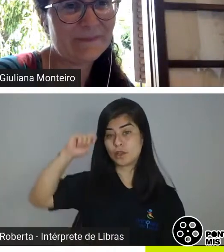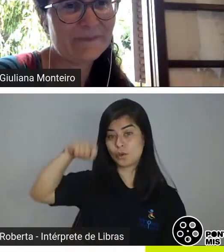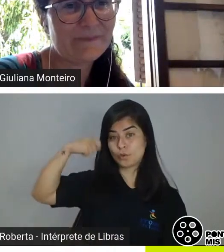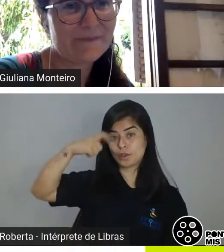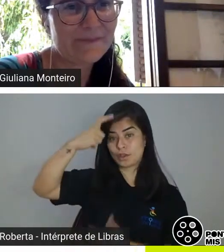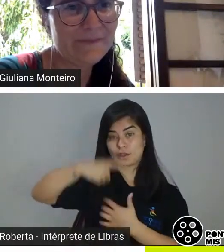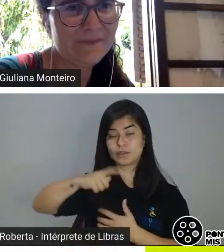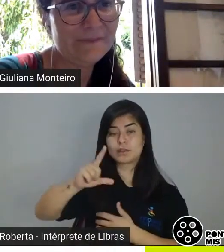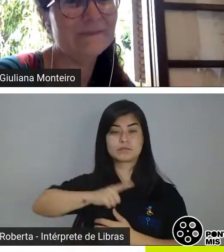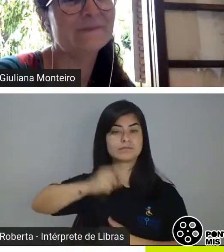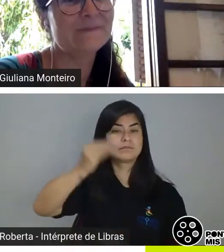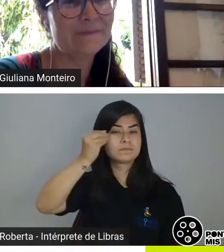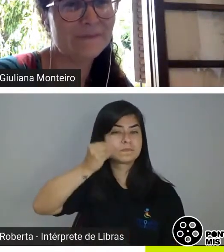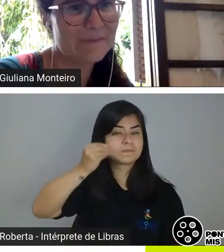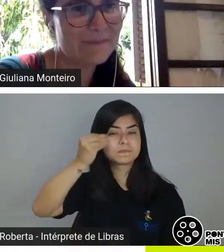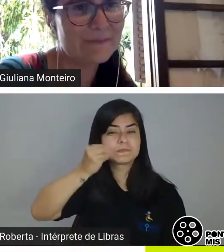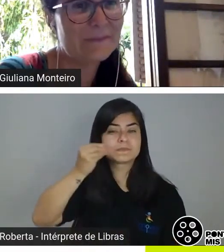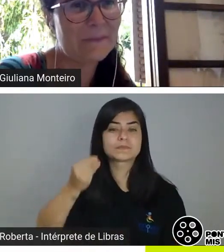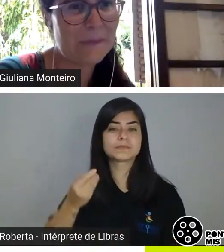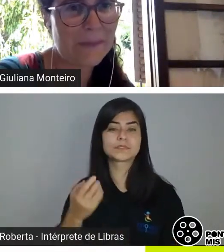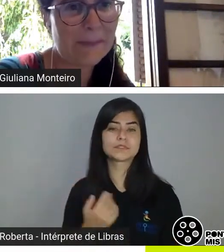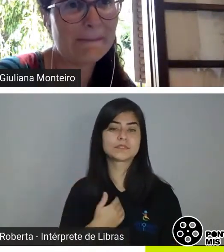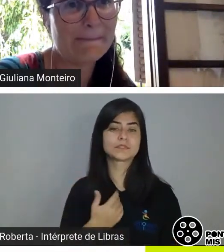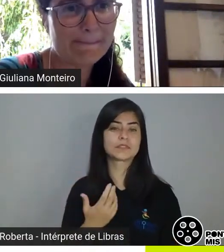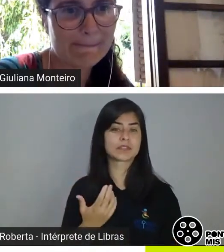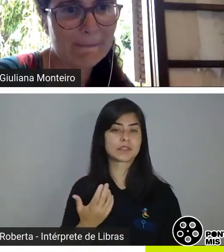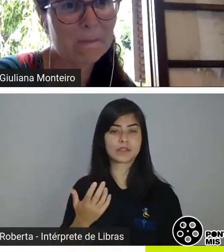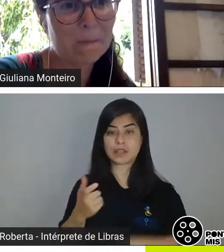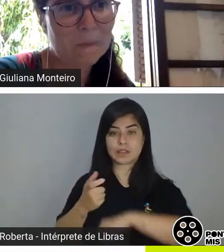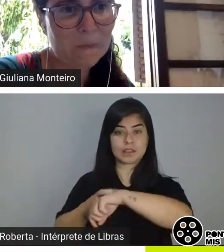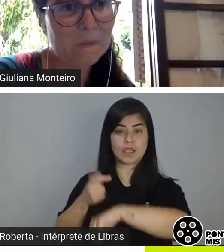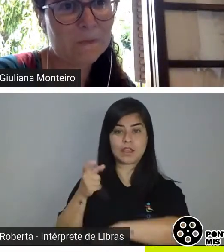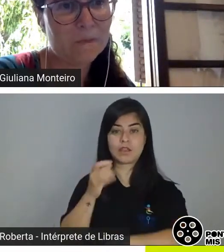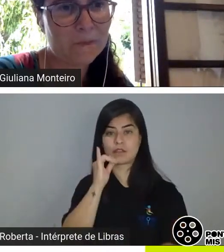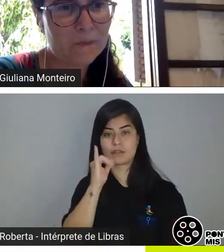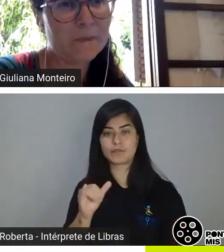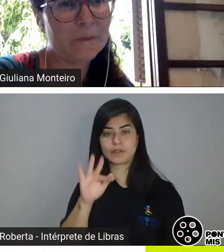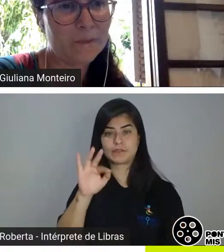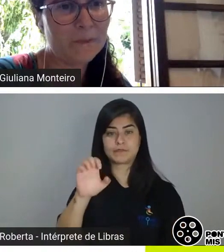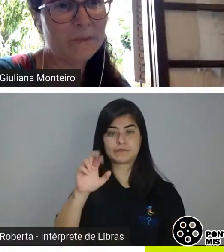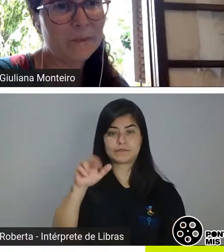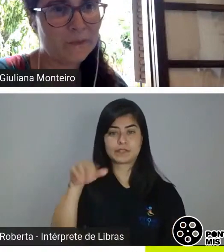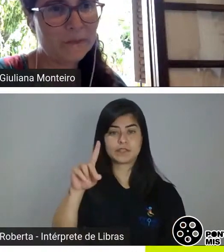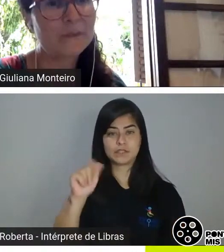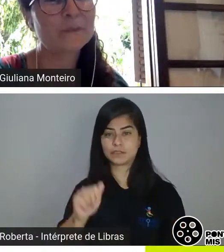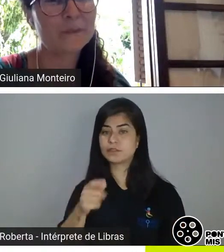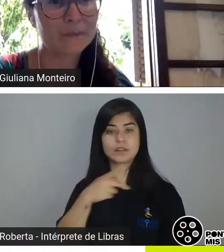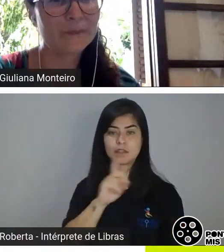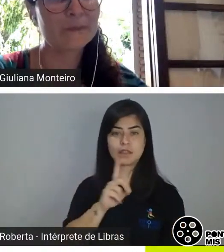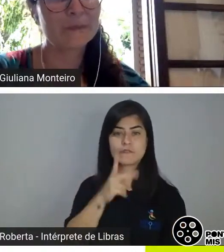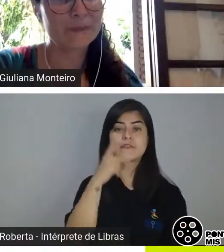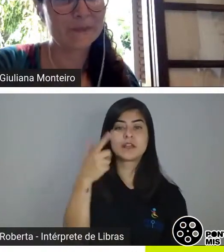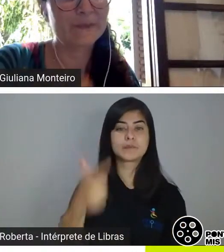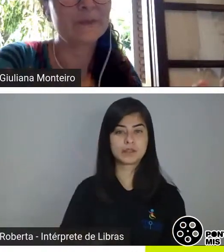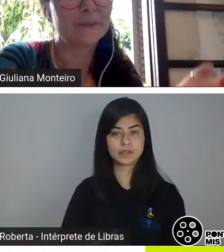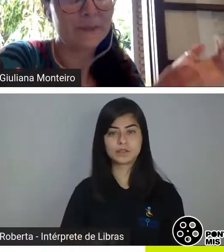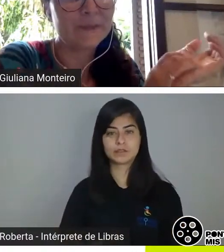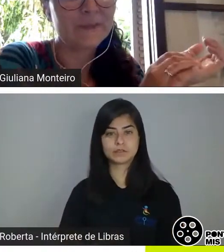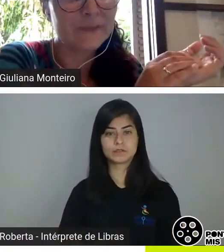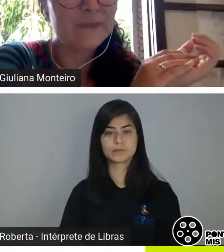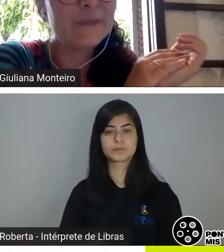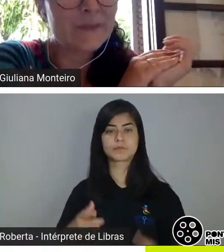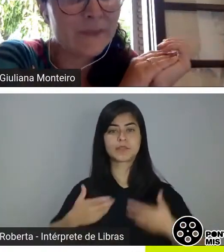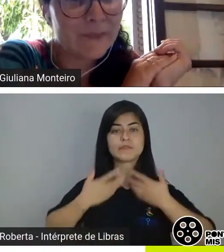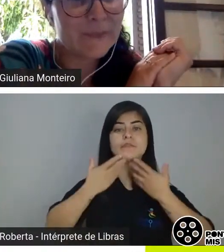uma bagagem, que é uma coisa que eu não... Não chega na hora ali que eu vou dizer para Fernanda Torres, não, fala mais. Abre mais,